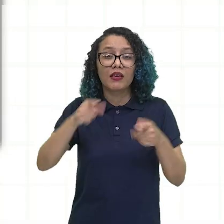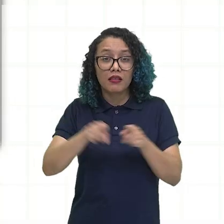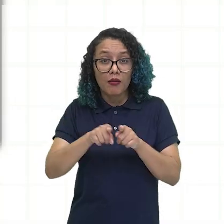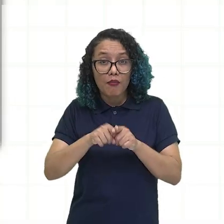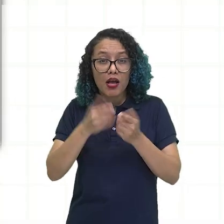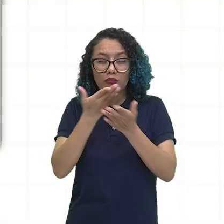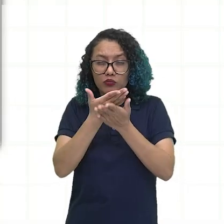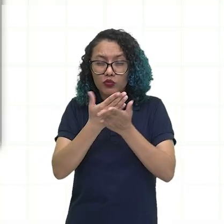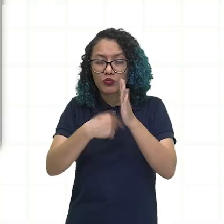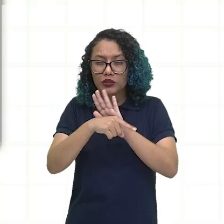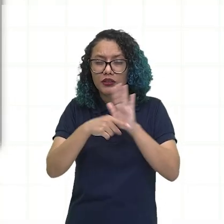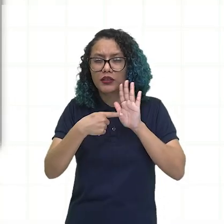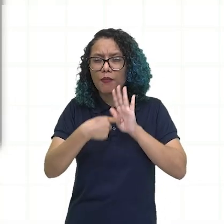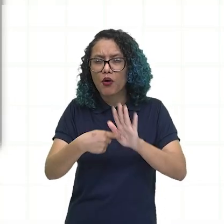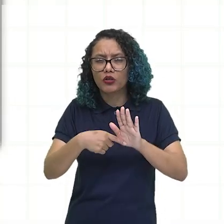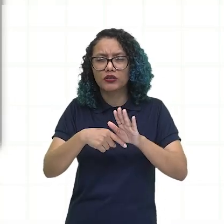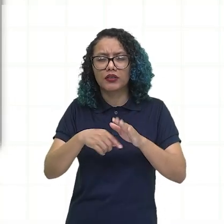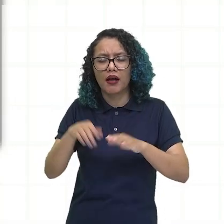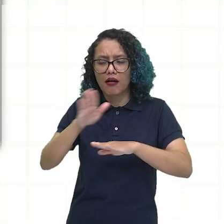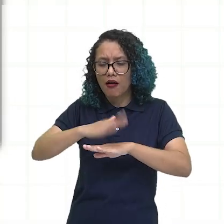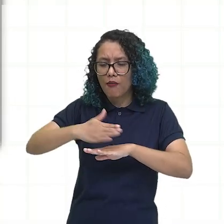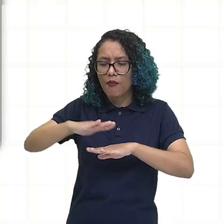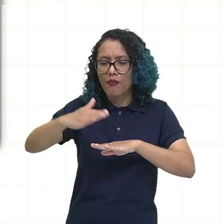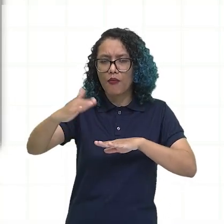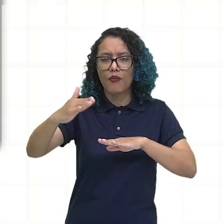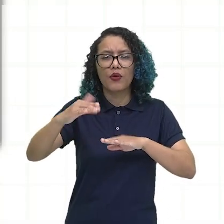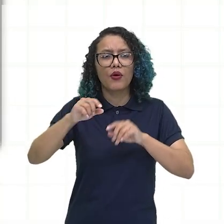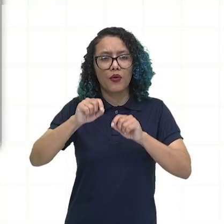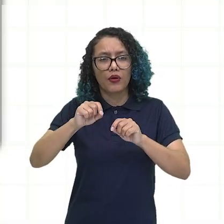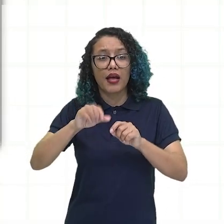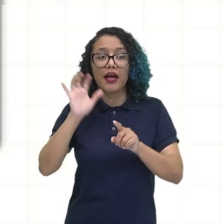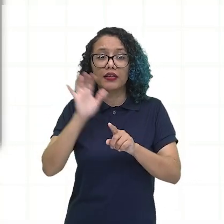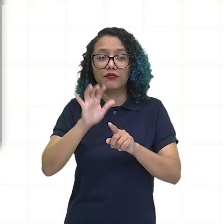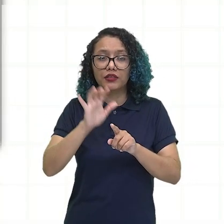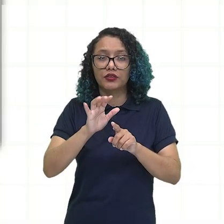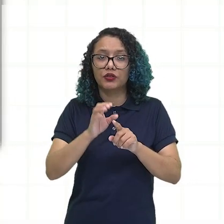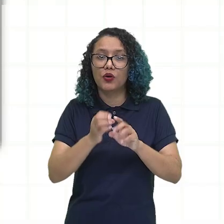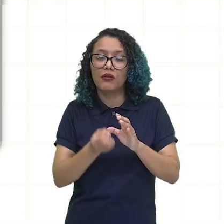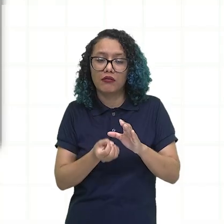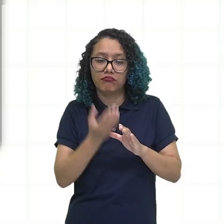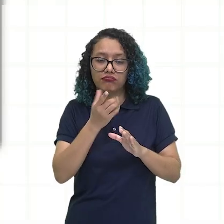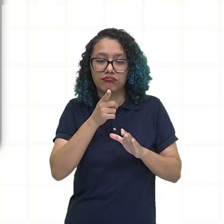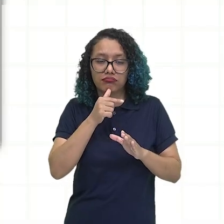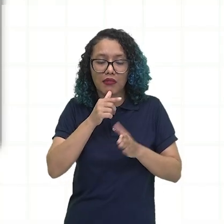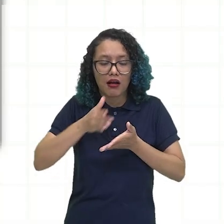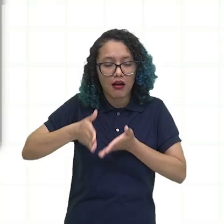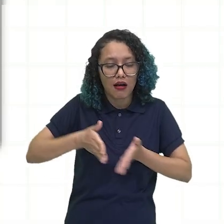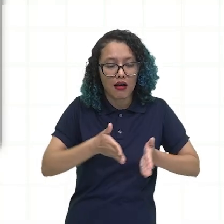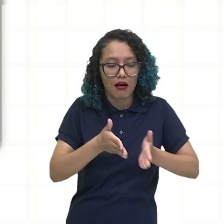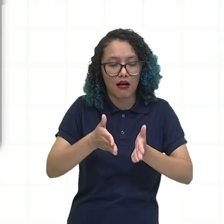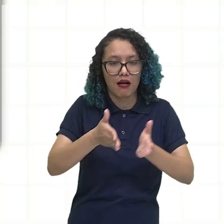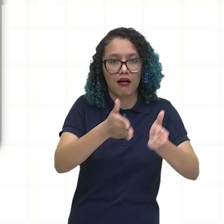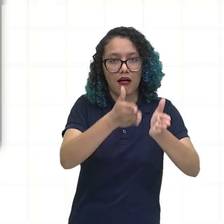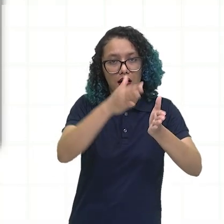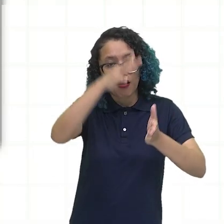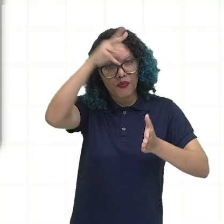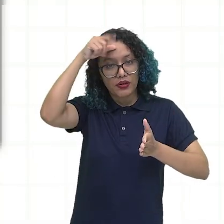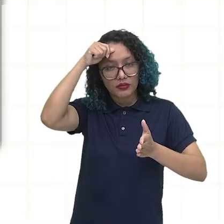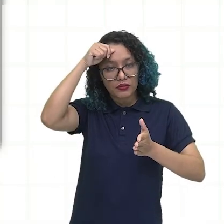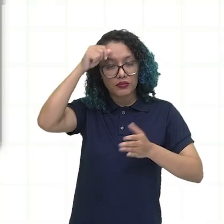essa formação dos Andes determinou o nascimento do Amazonas. E a maioria dos